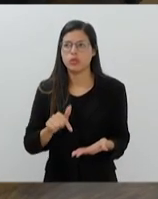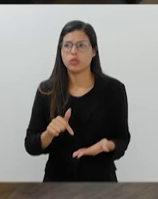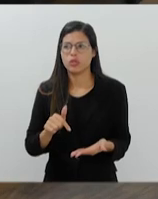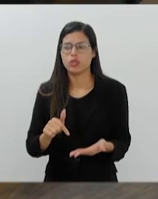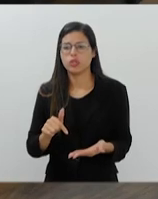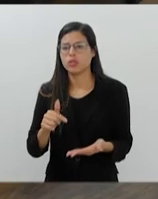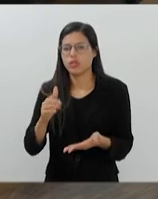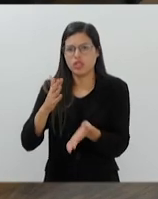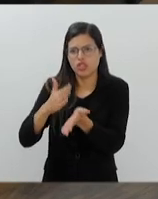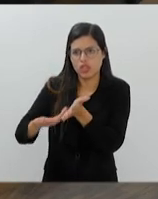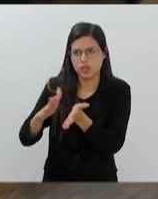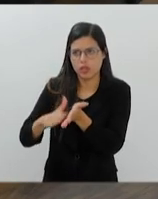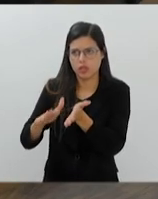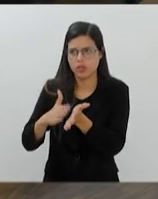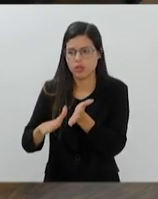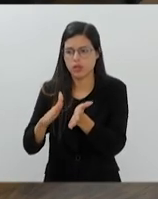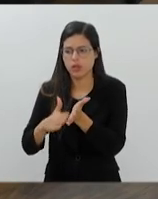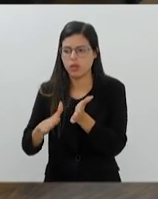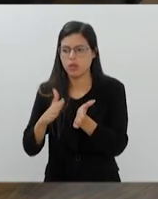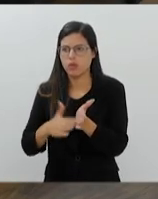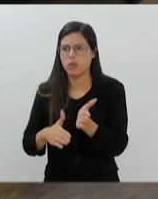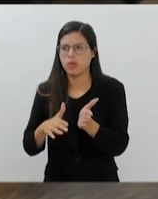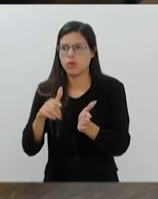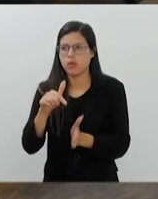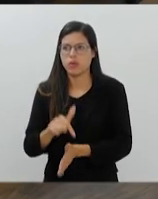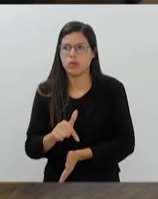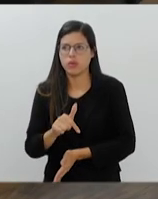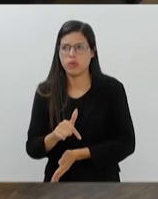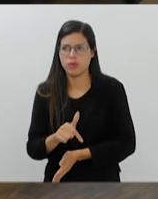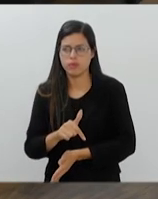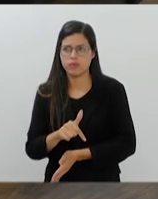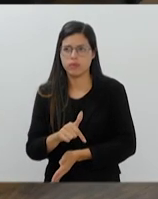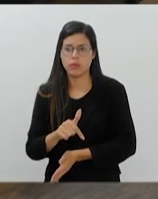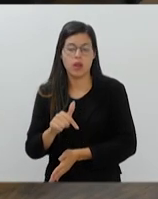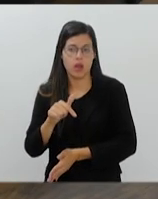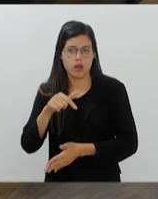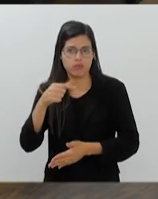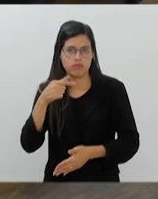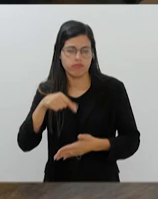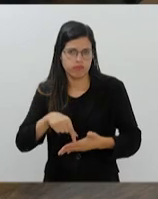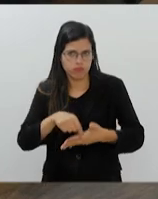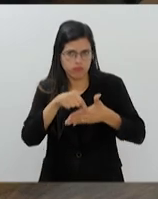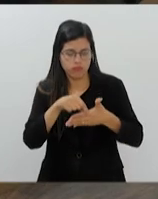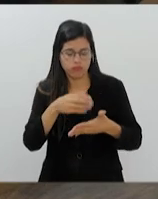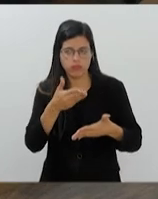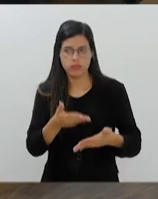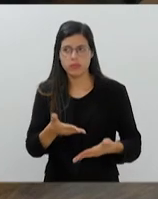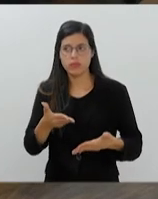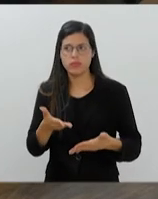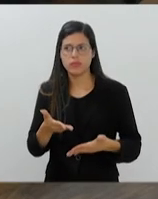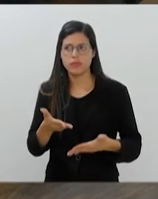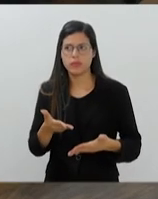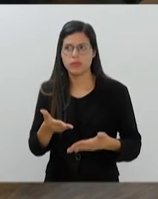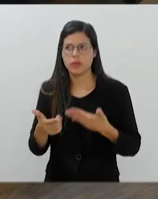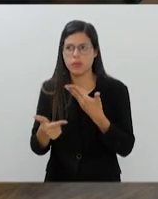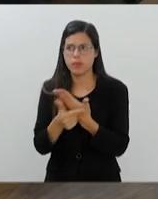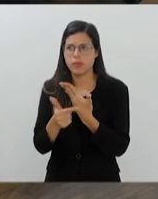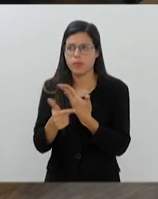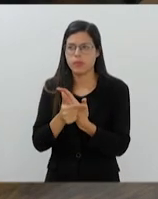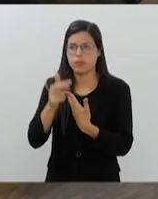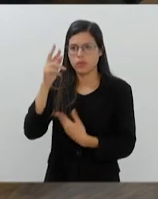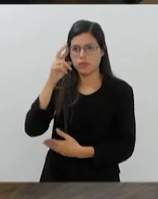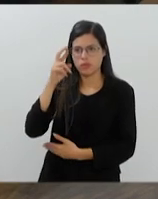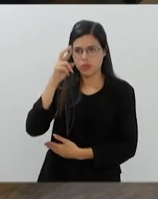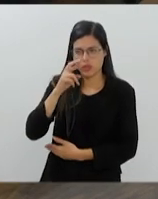jogado no ralo se é a senhora que está à frente disso eu considero como papel de fiscalizar a